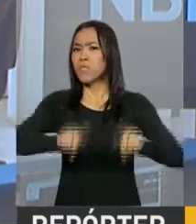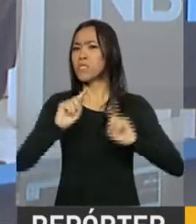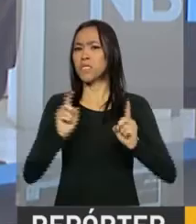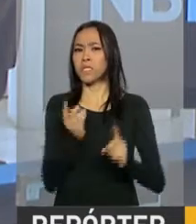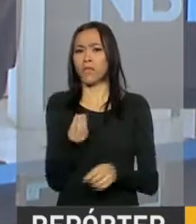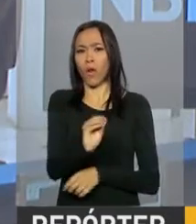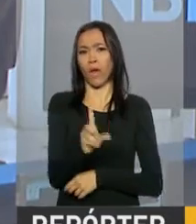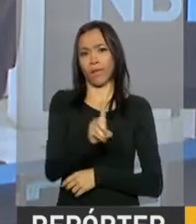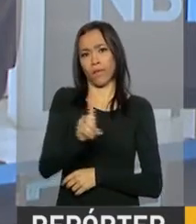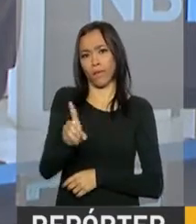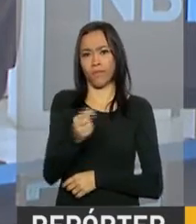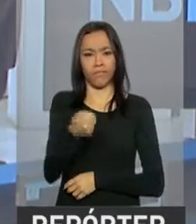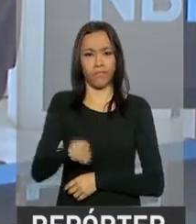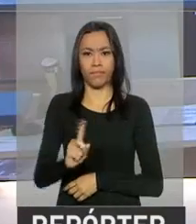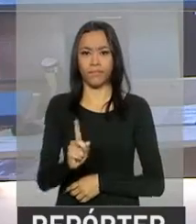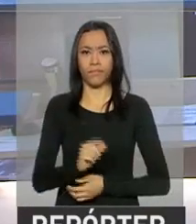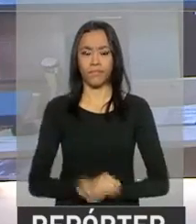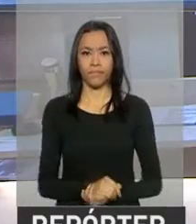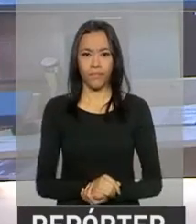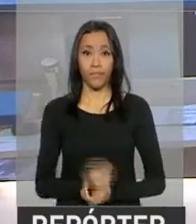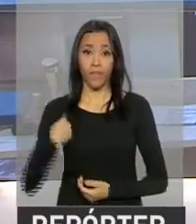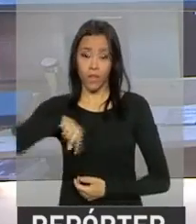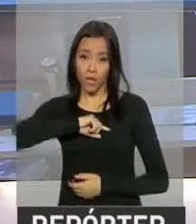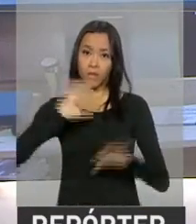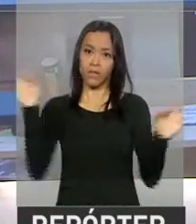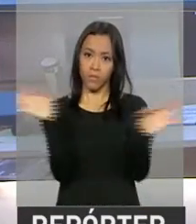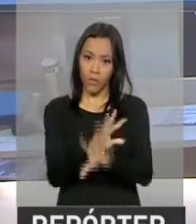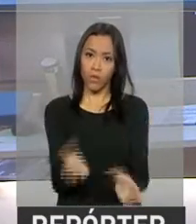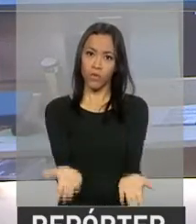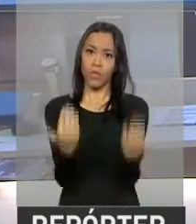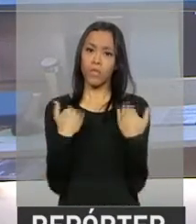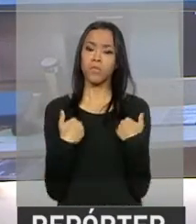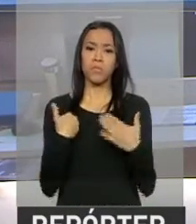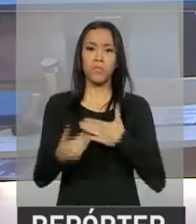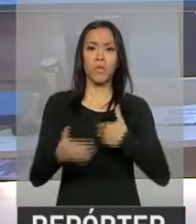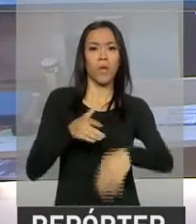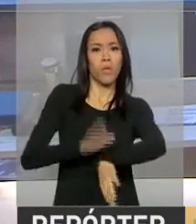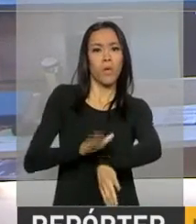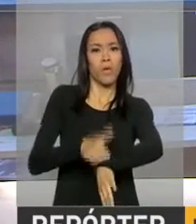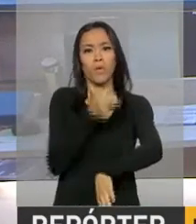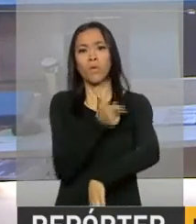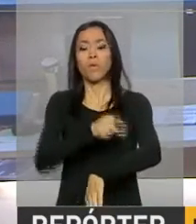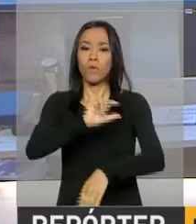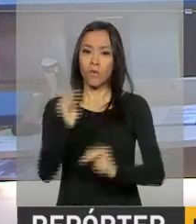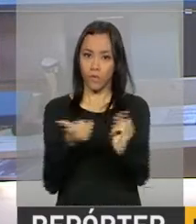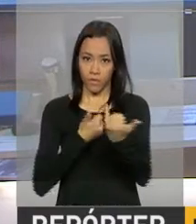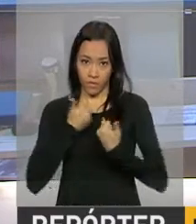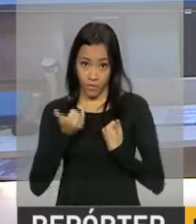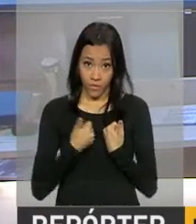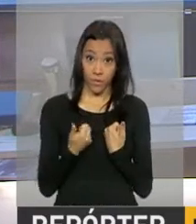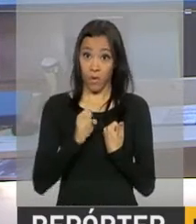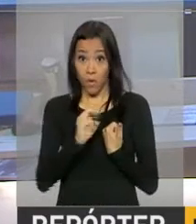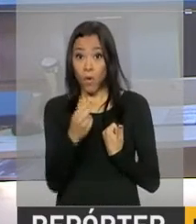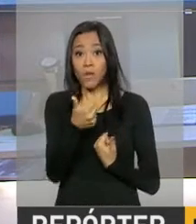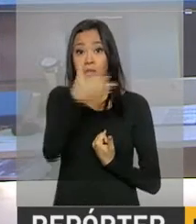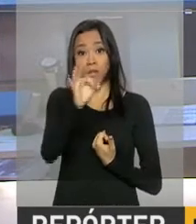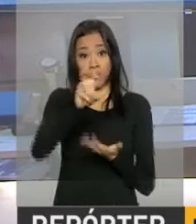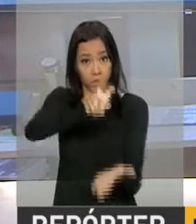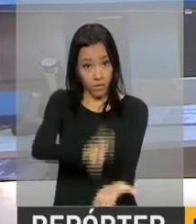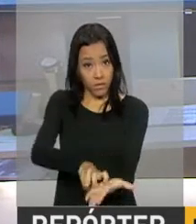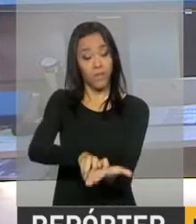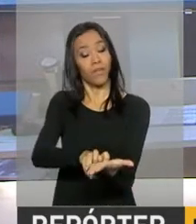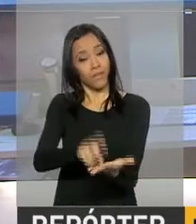colocar o número do ddd nós ficamos por aqui voltamos a qualquer momento com outras informações ou às 10 da manhã